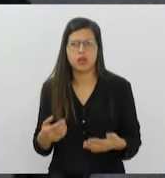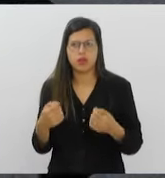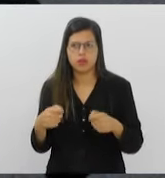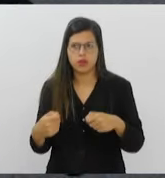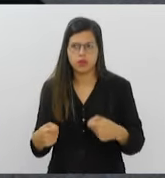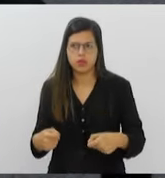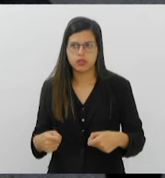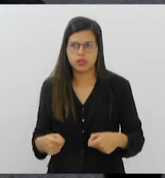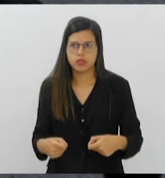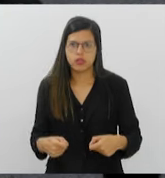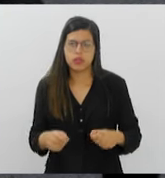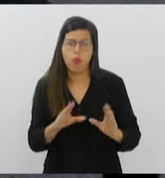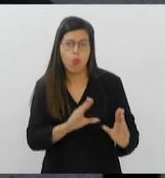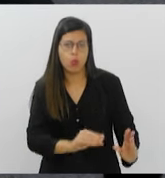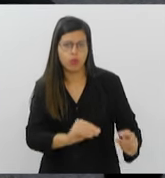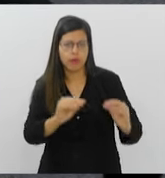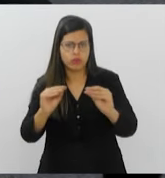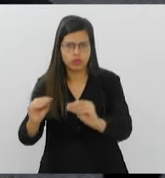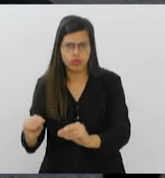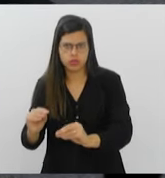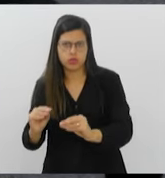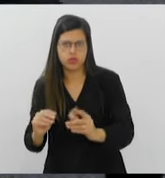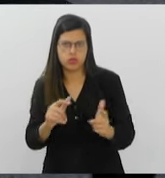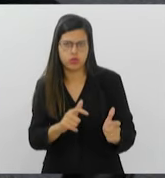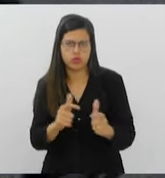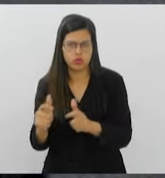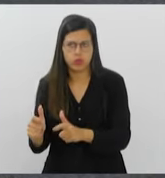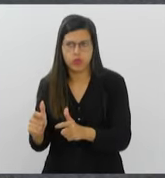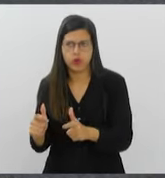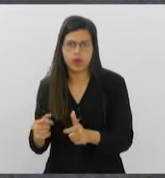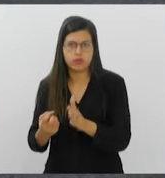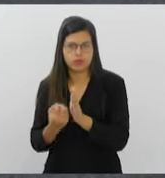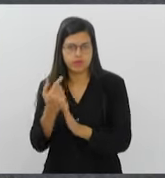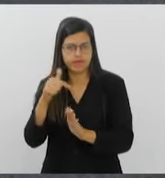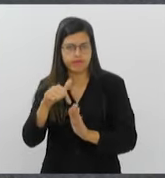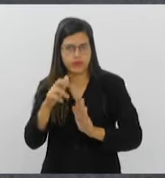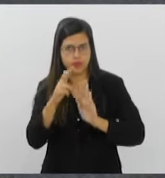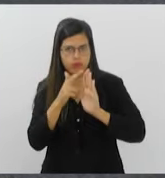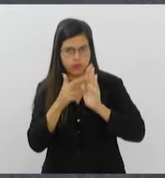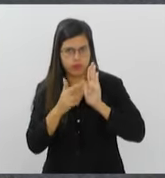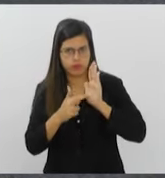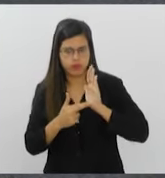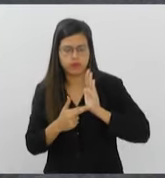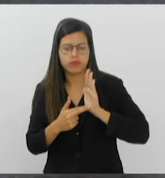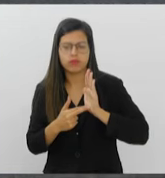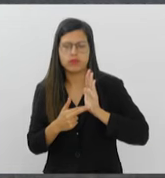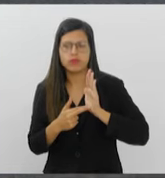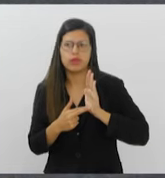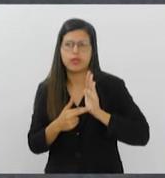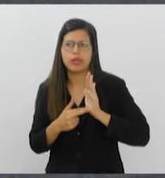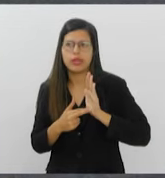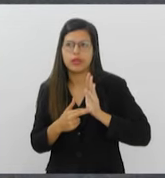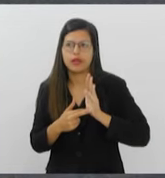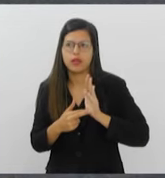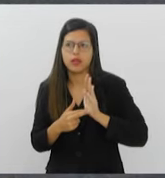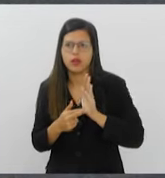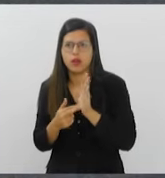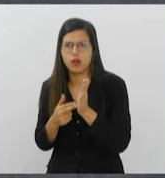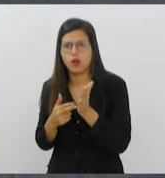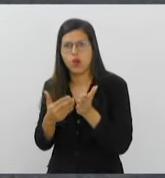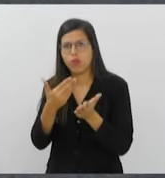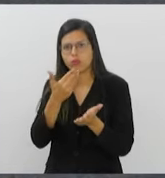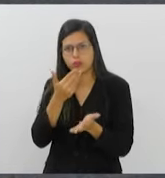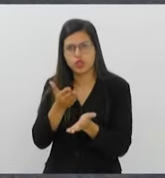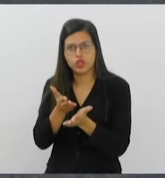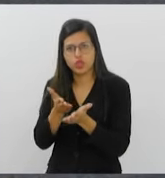de uma remoção. Então, o que a gente está criando aqui é um protocolo que permite um banco de pedidos